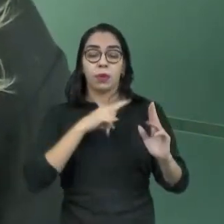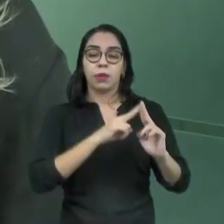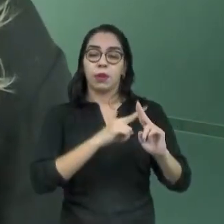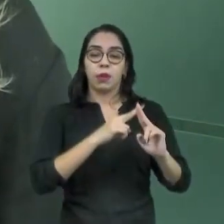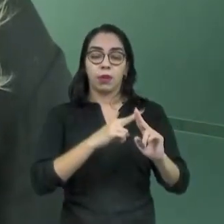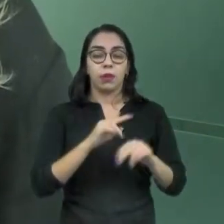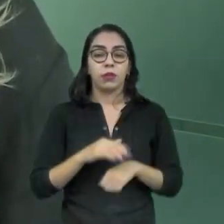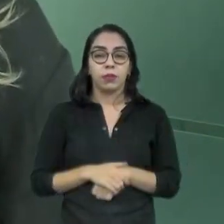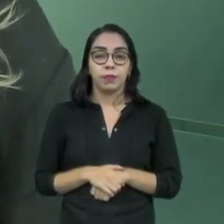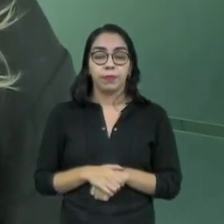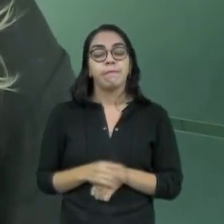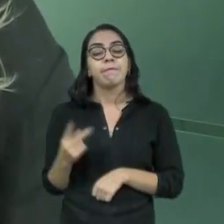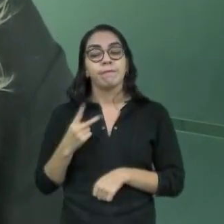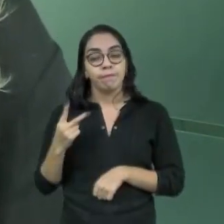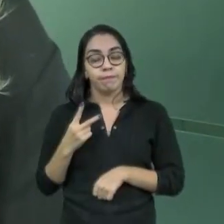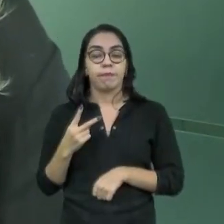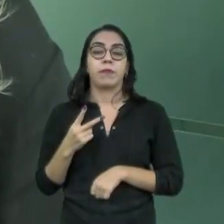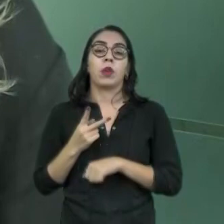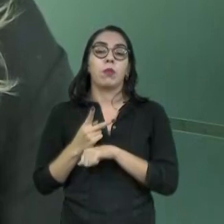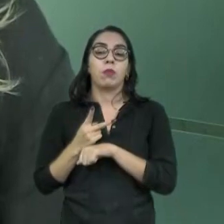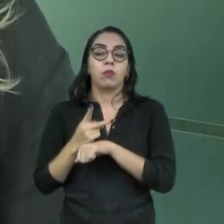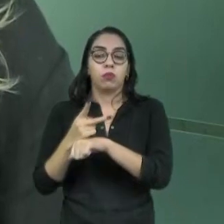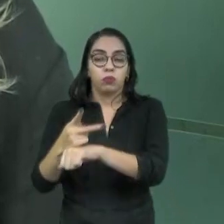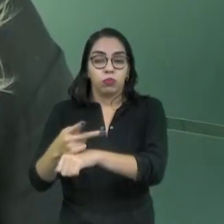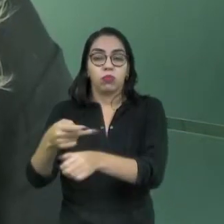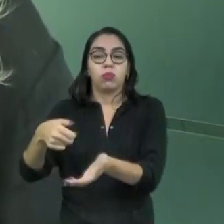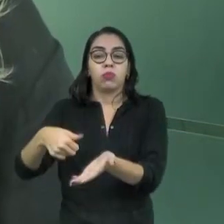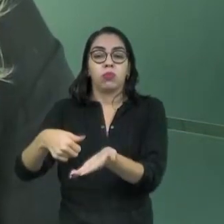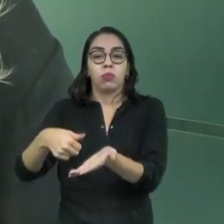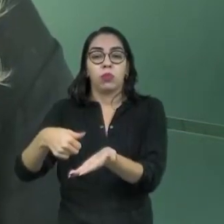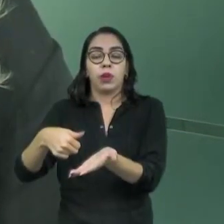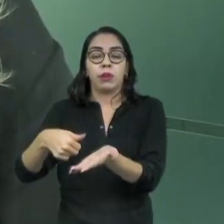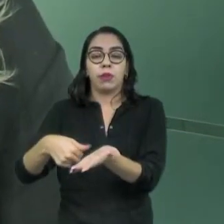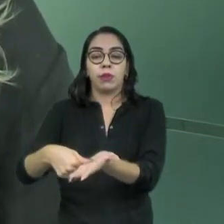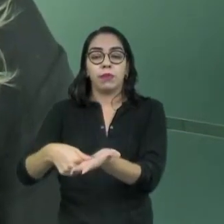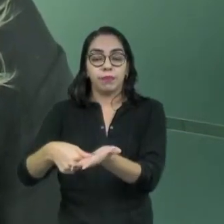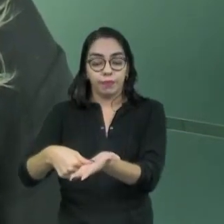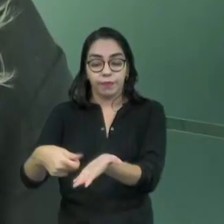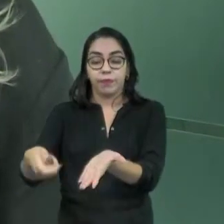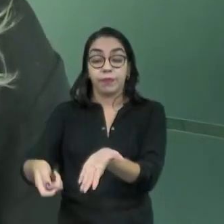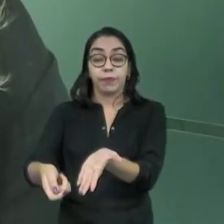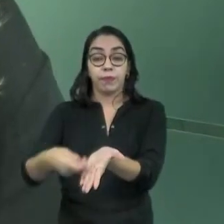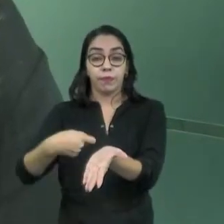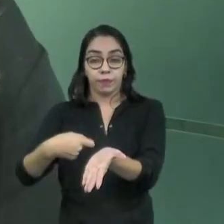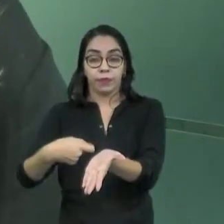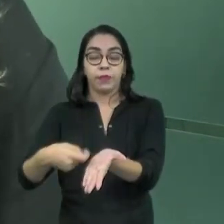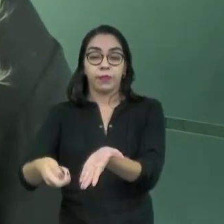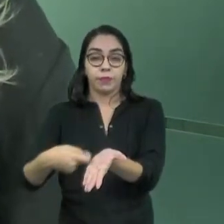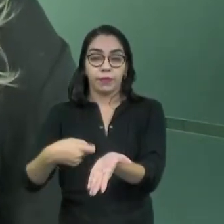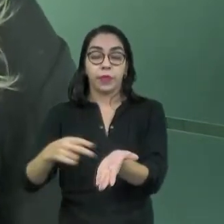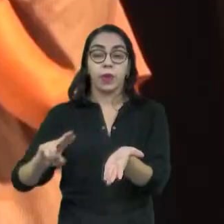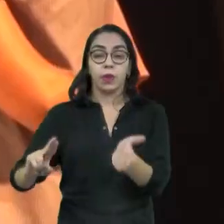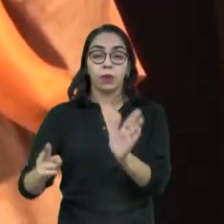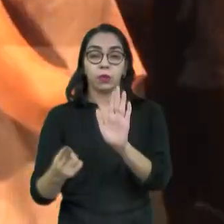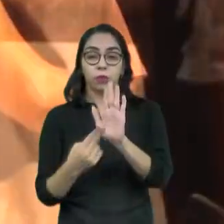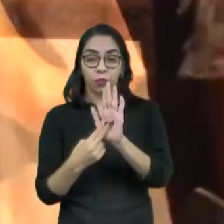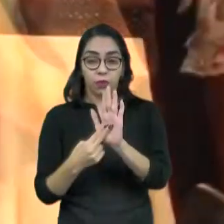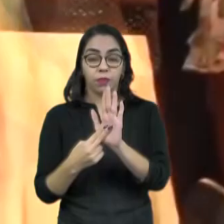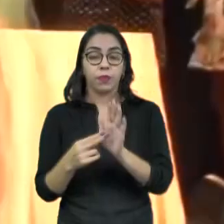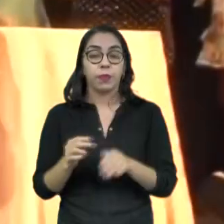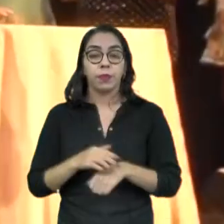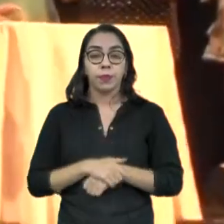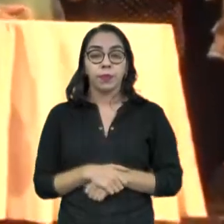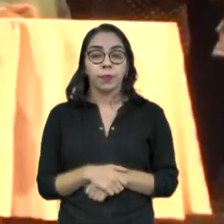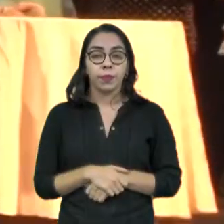gente Decidiu ir até o cartório e fazer o documento da união estável porque assim a gente garantia o financiamento da casa a união